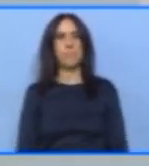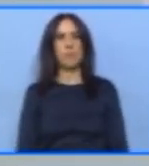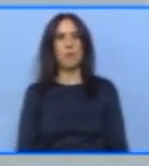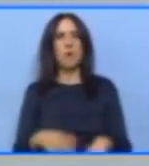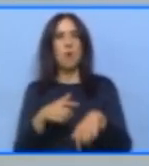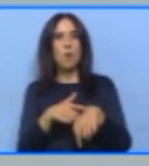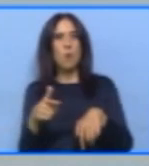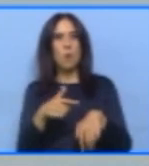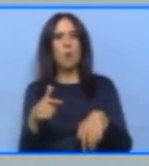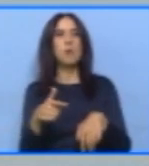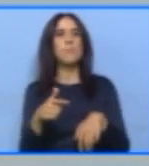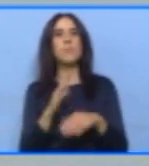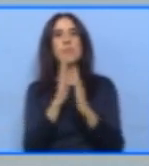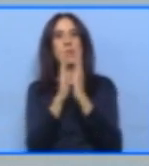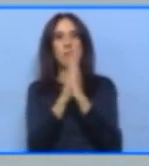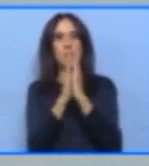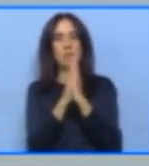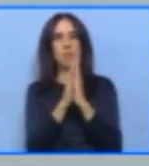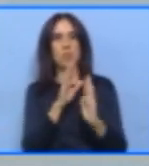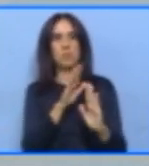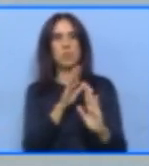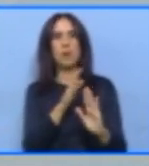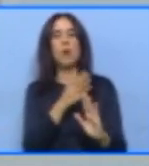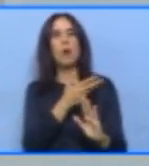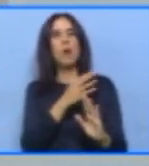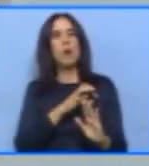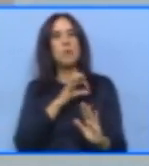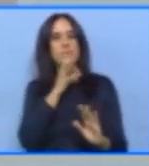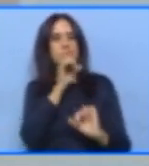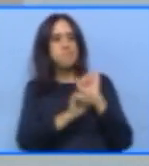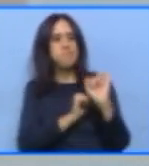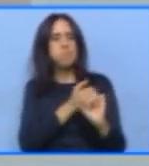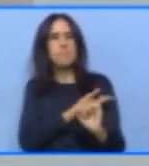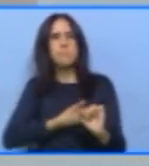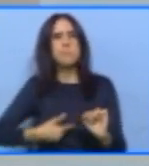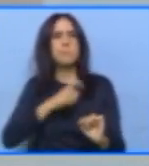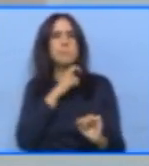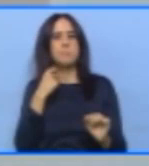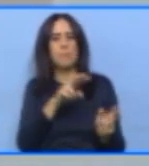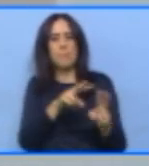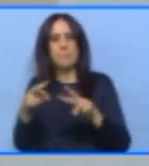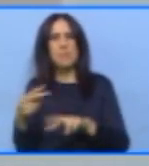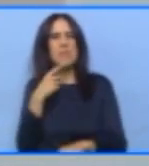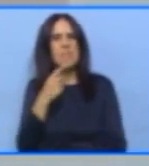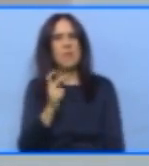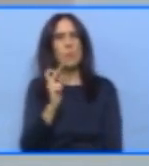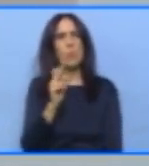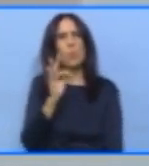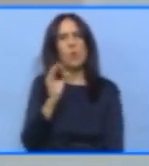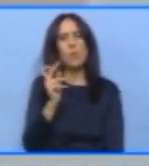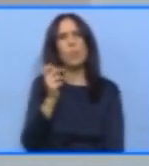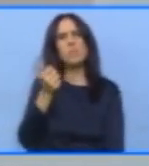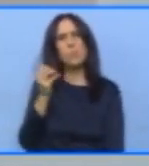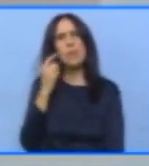numa hora de passagem de uma igreja ainda bastante clerical. Quem diria que 40 e tal anos, 50 anos depois,